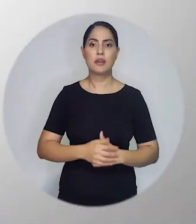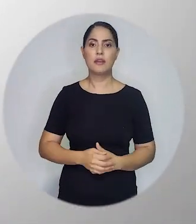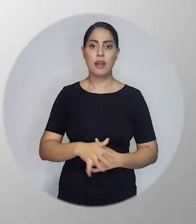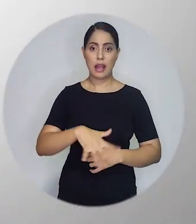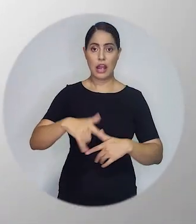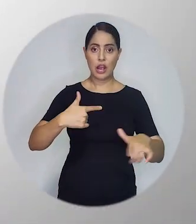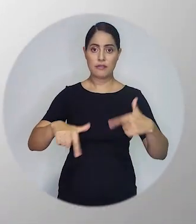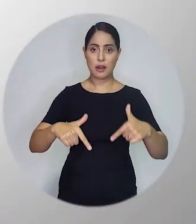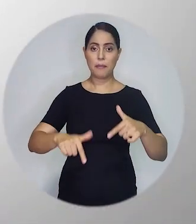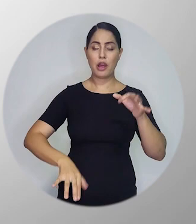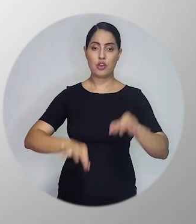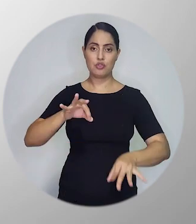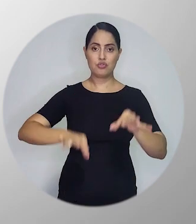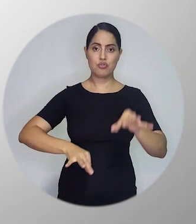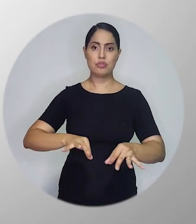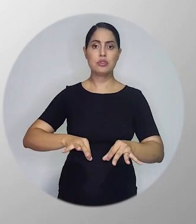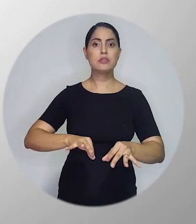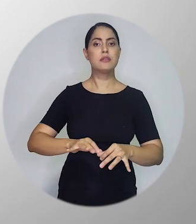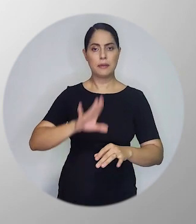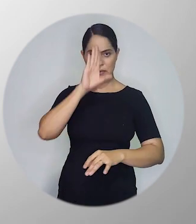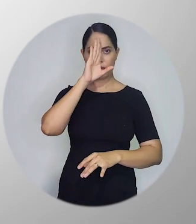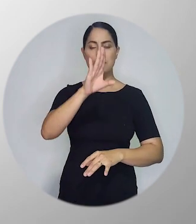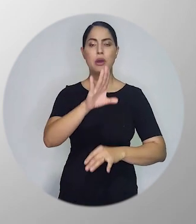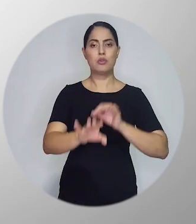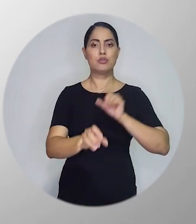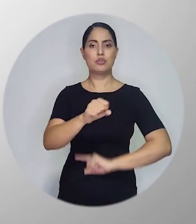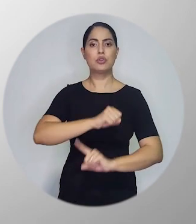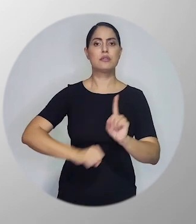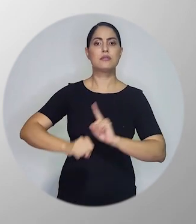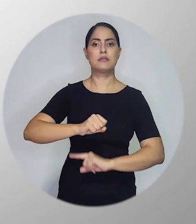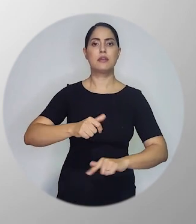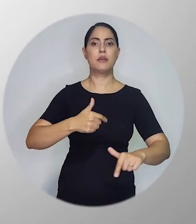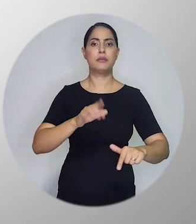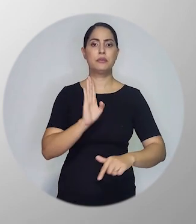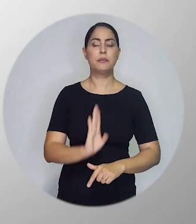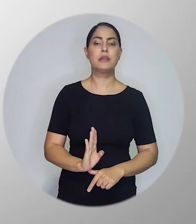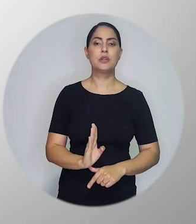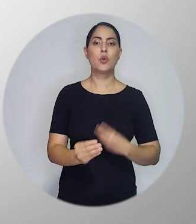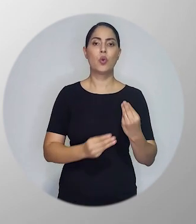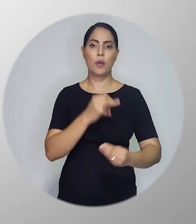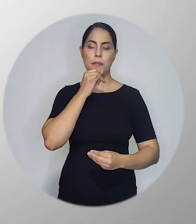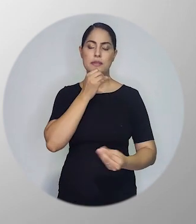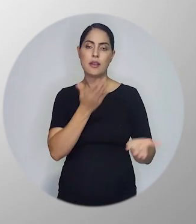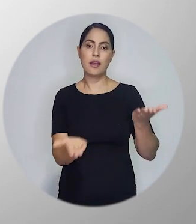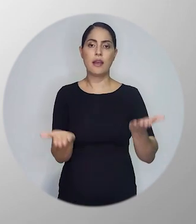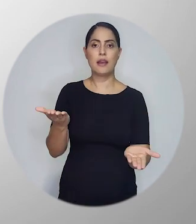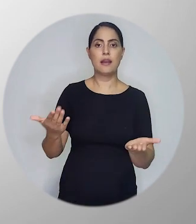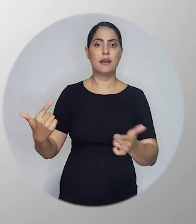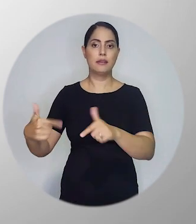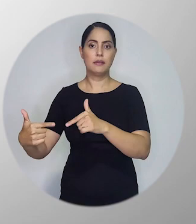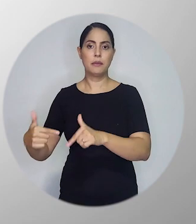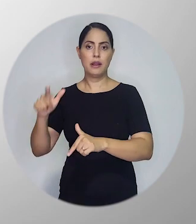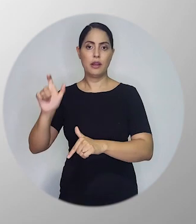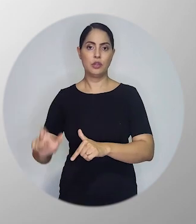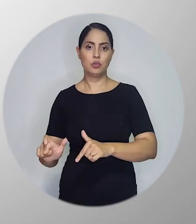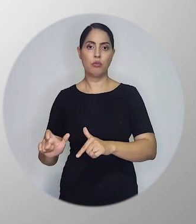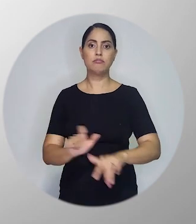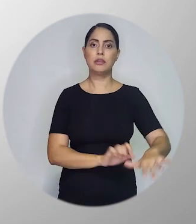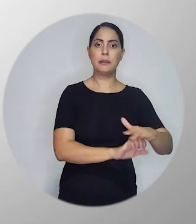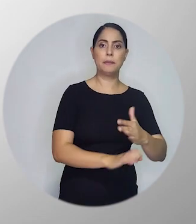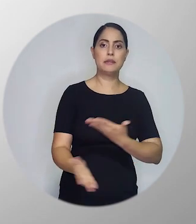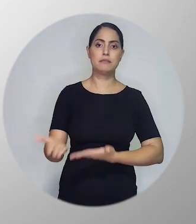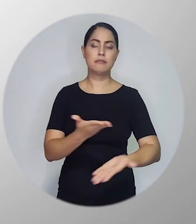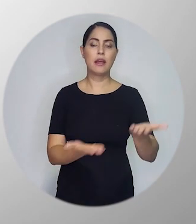Trabalho é costura central da rede de proteção social do país, com a missão de tentar equilibrar a relação entre trabalhador e